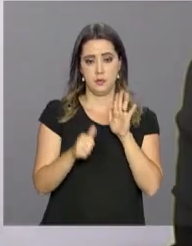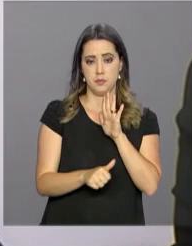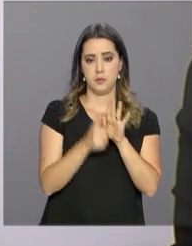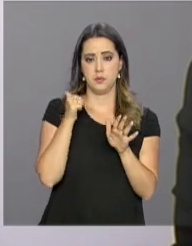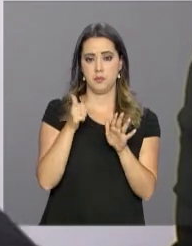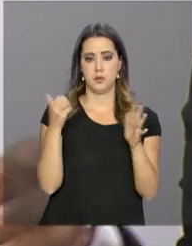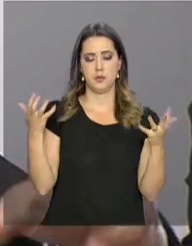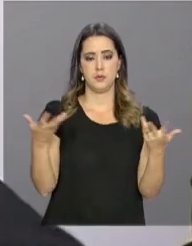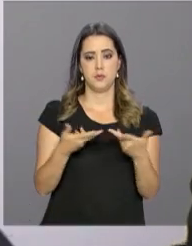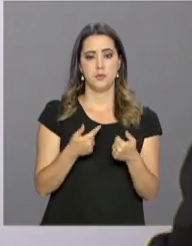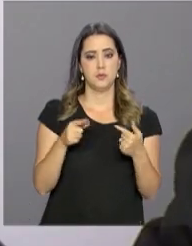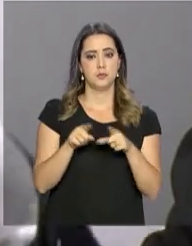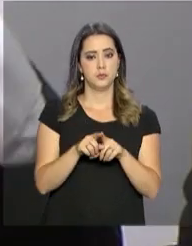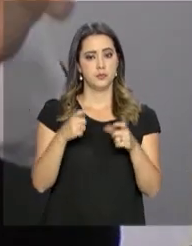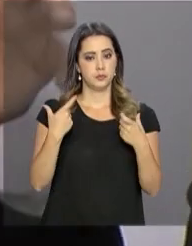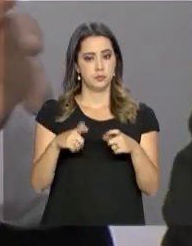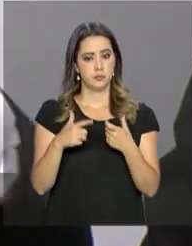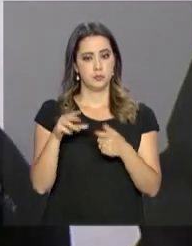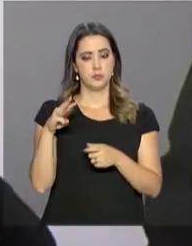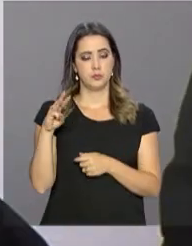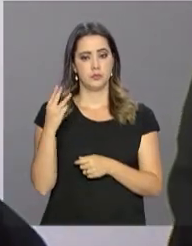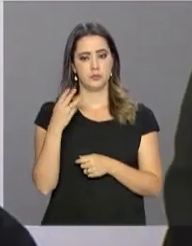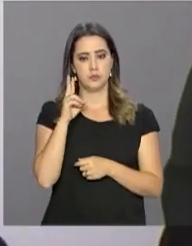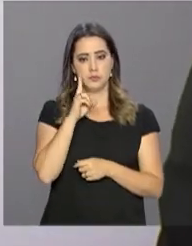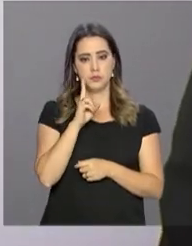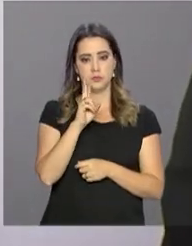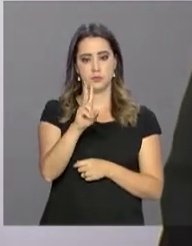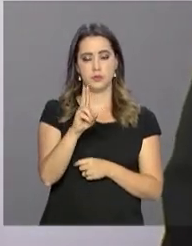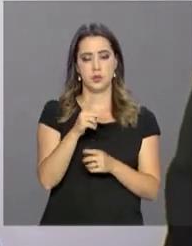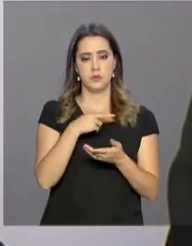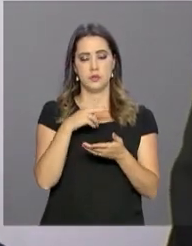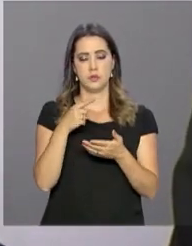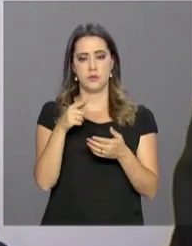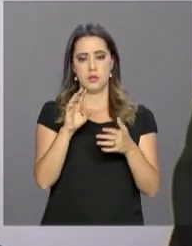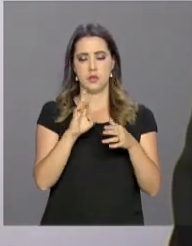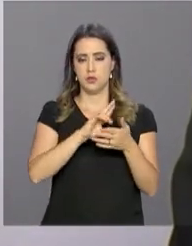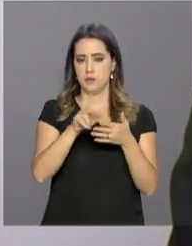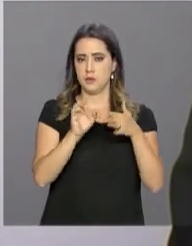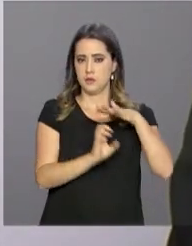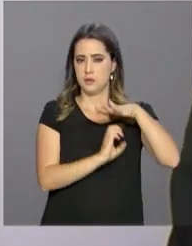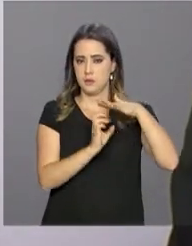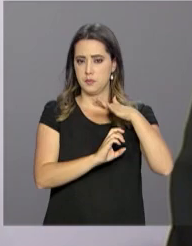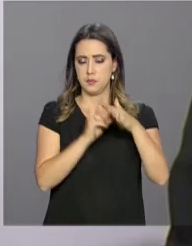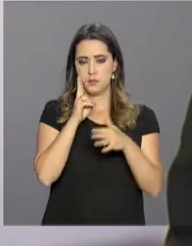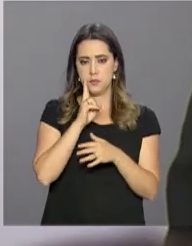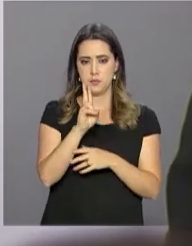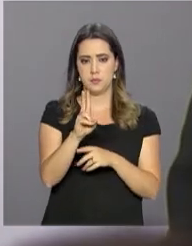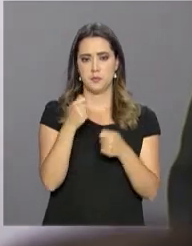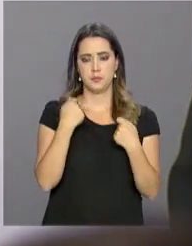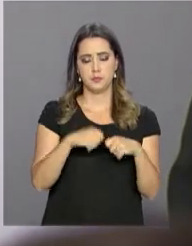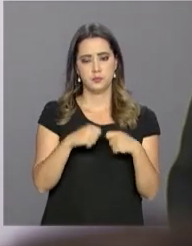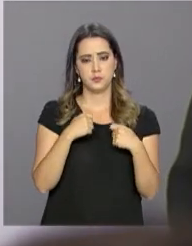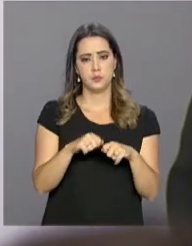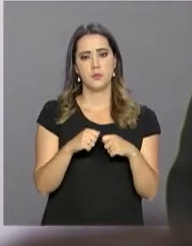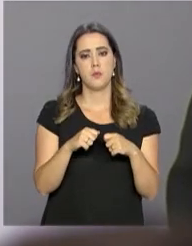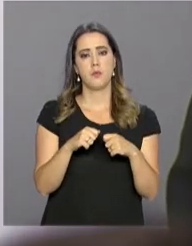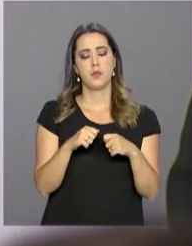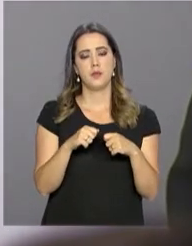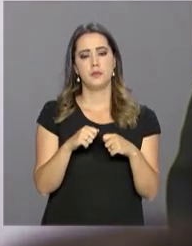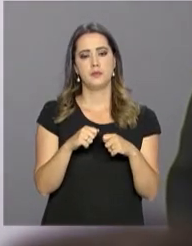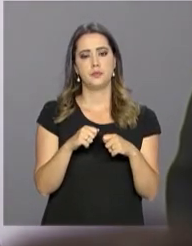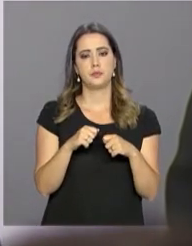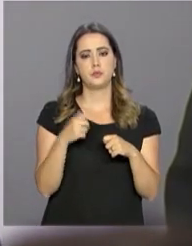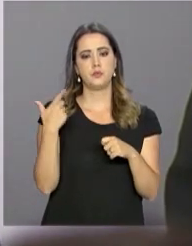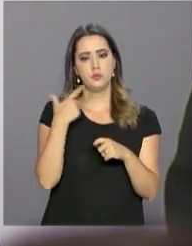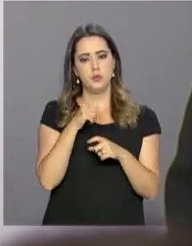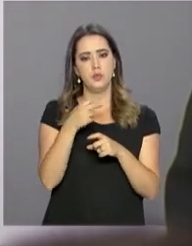A questão da geografia ali, se você olhar a CELPA, a SEMAR e a própria CEPISA, ele vai permitir que a gente tenha um